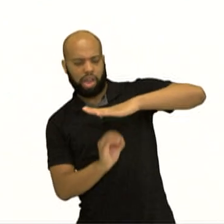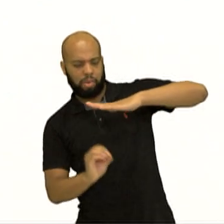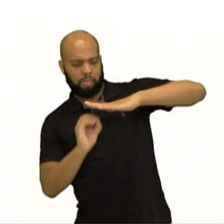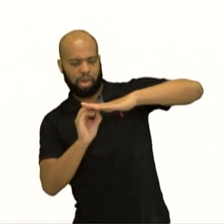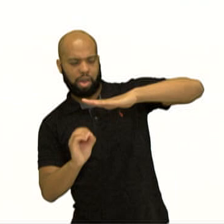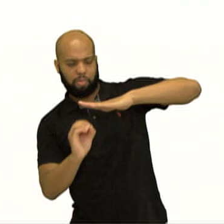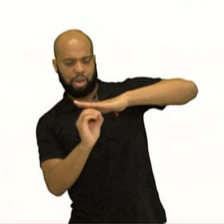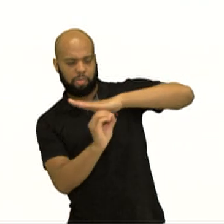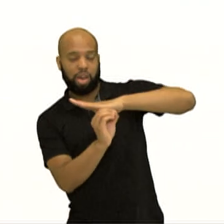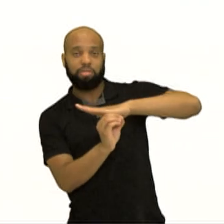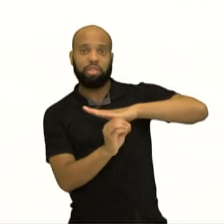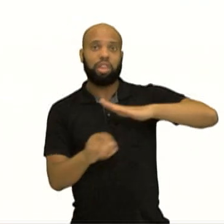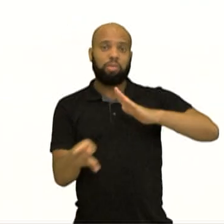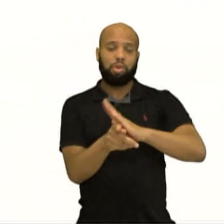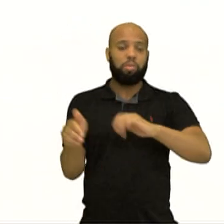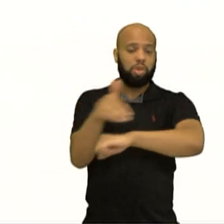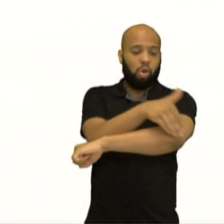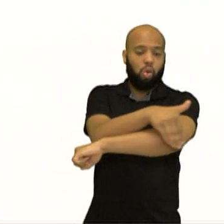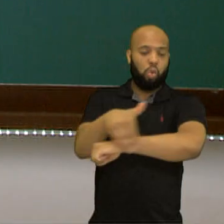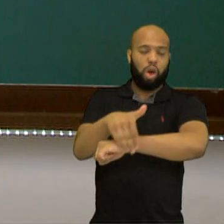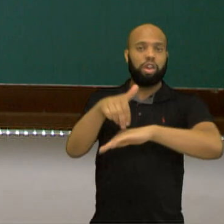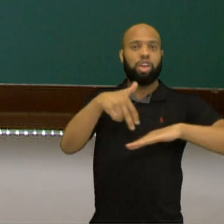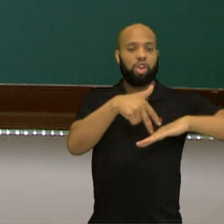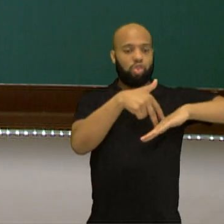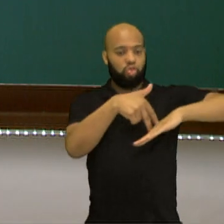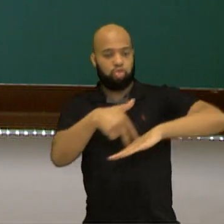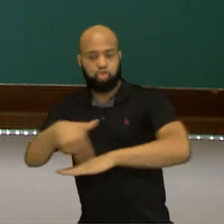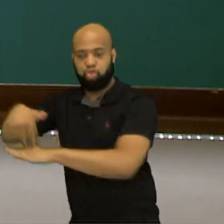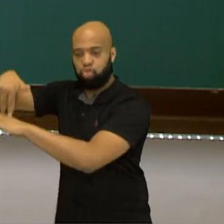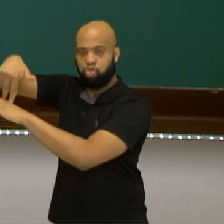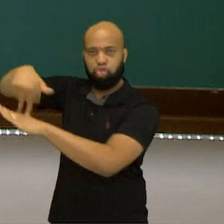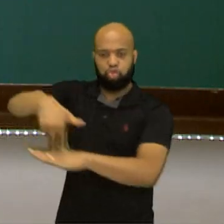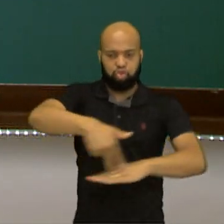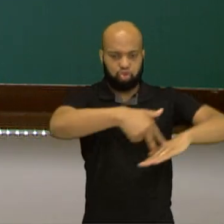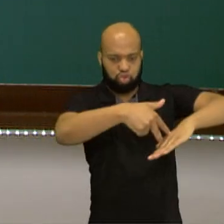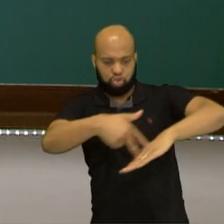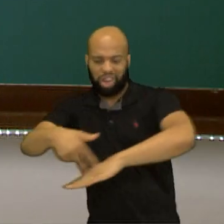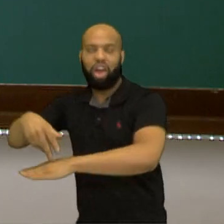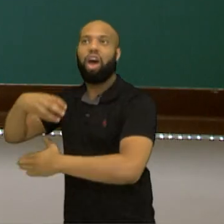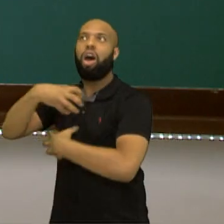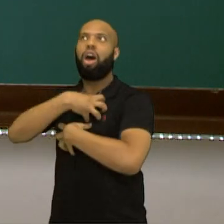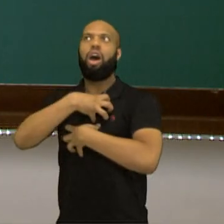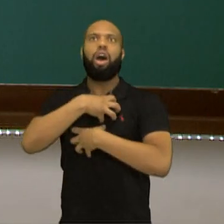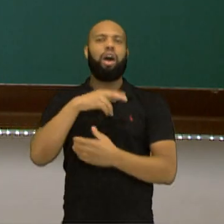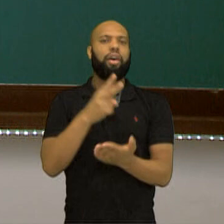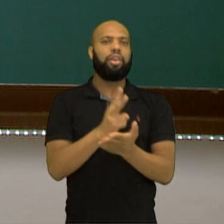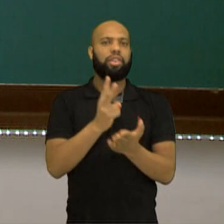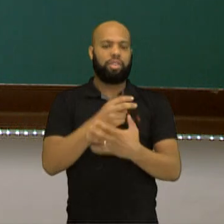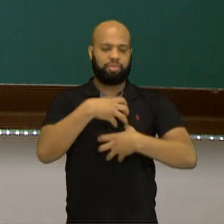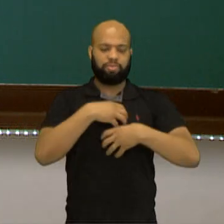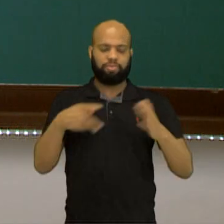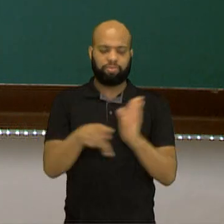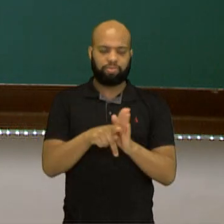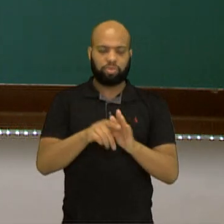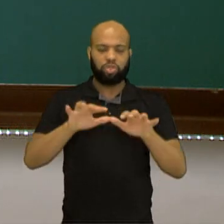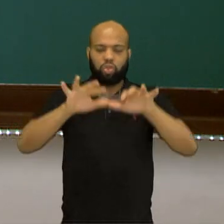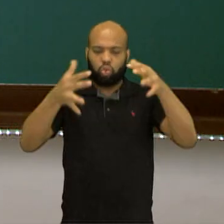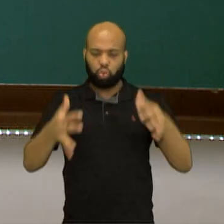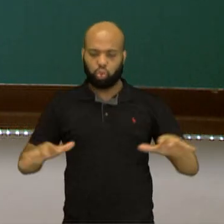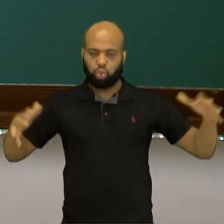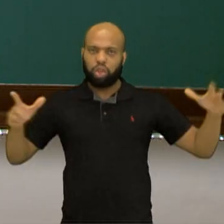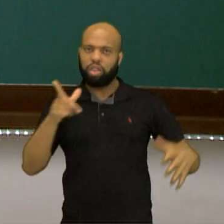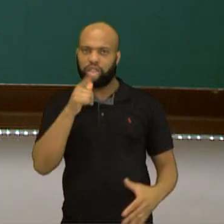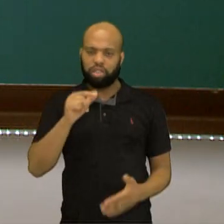poder participar em um meio terrestre, para que eles tentassem ter a mesma sensação que eles tinham nas ondas ali em cima